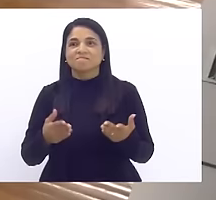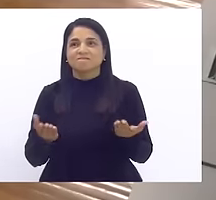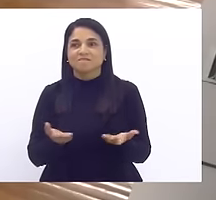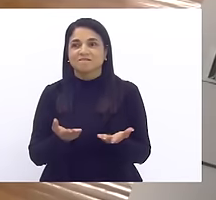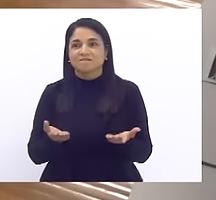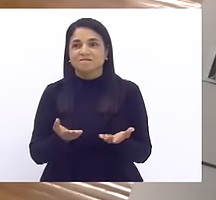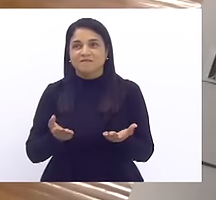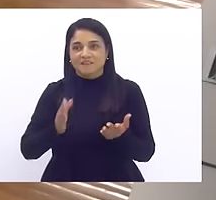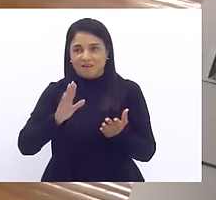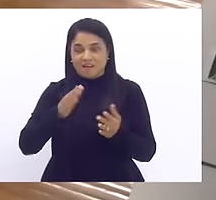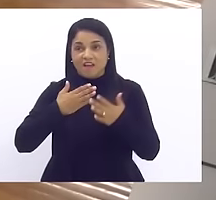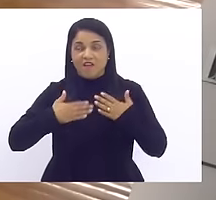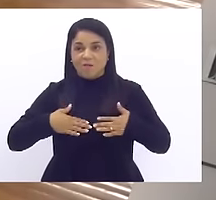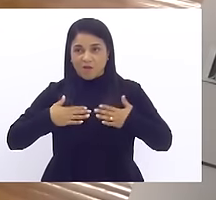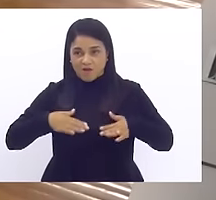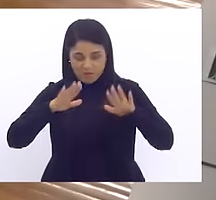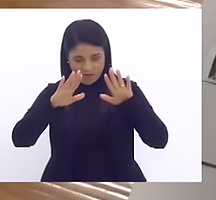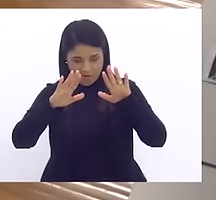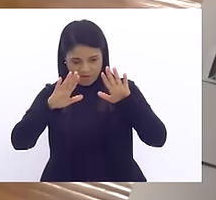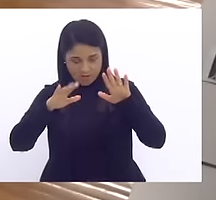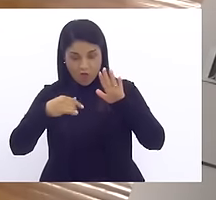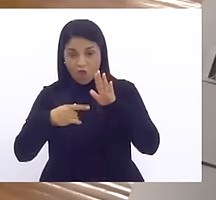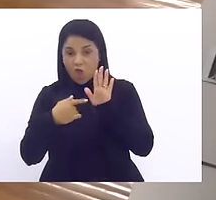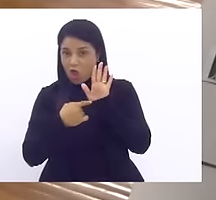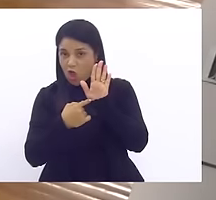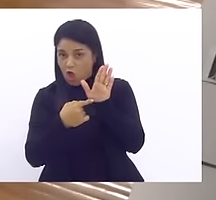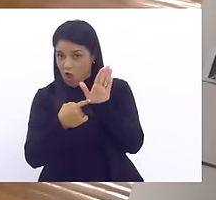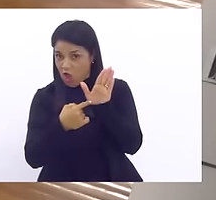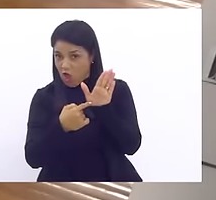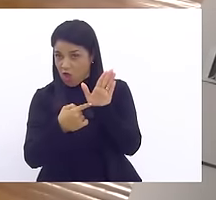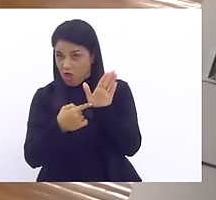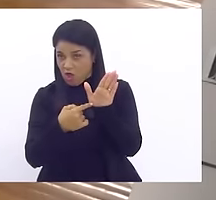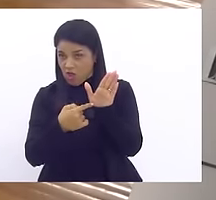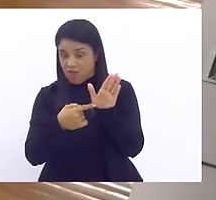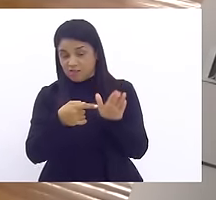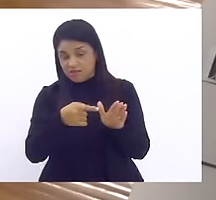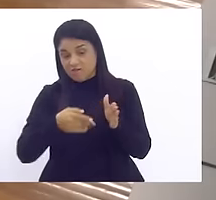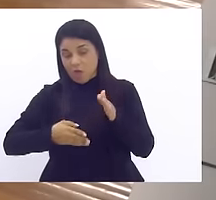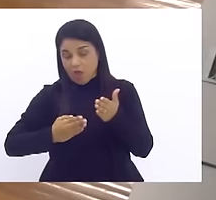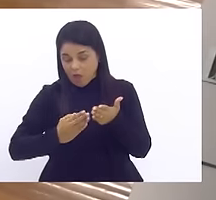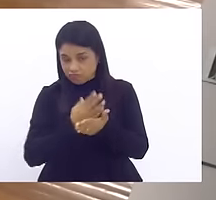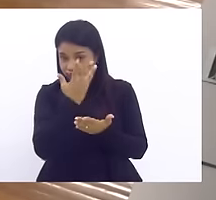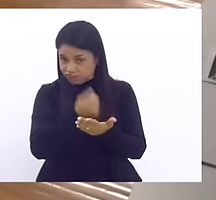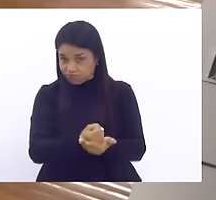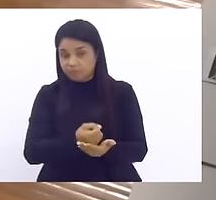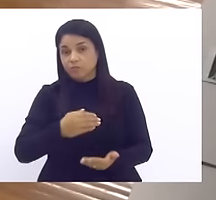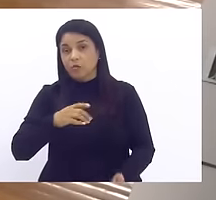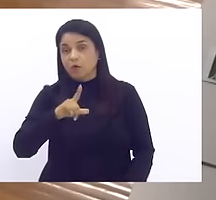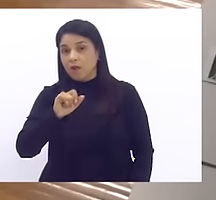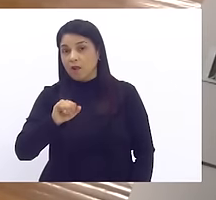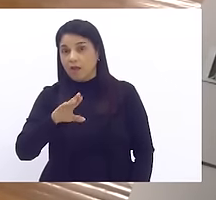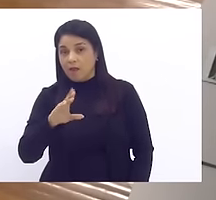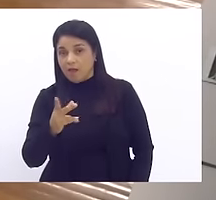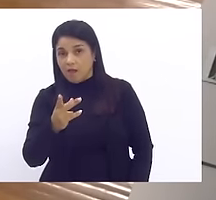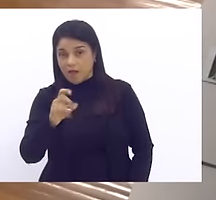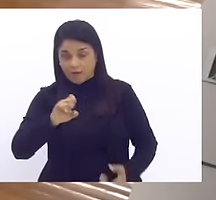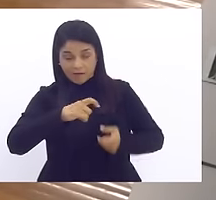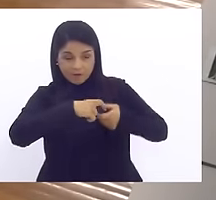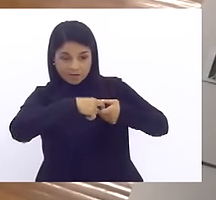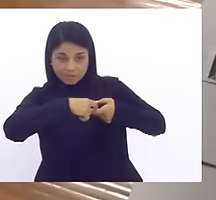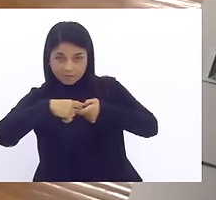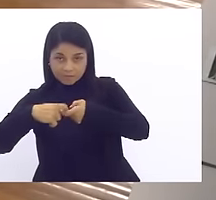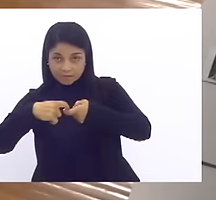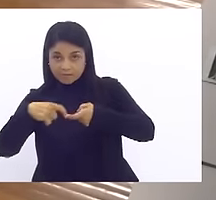ó esse lacre aqui por exemplo que foi aprovado pelo Detro E aí os reboques são utilizados por